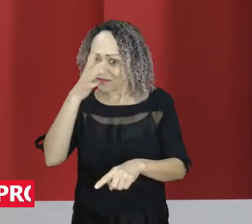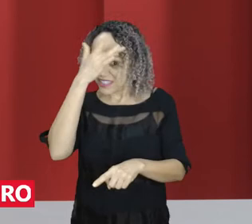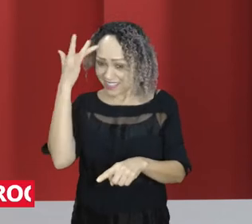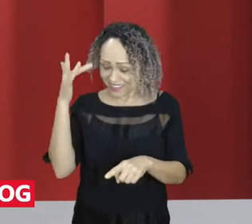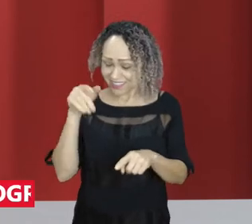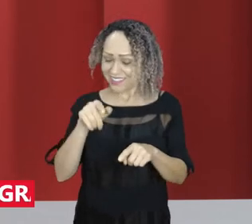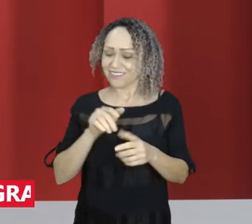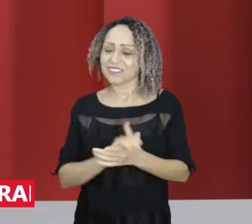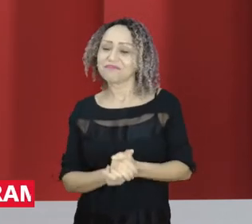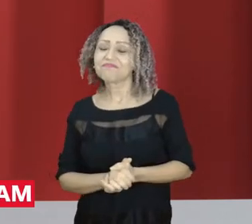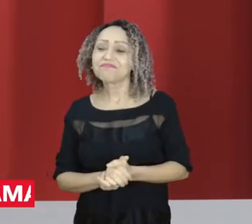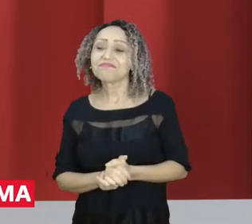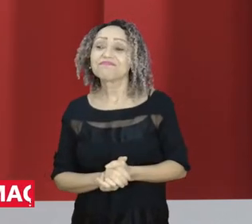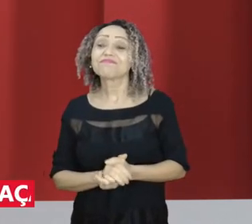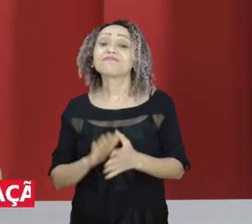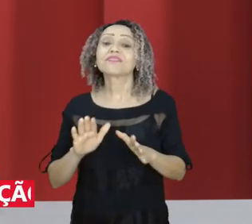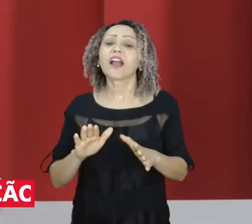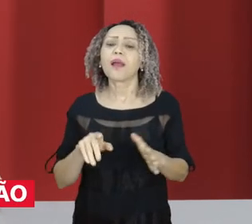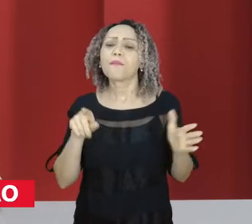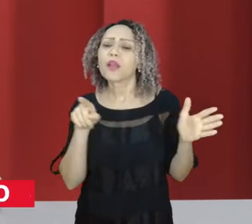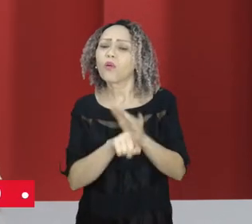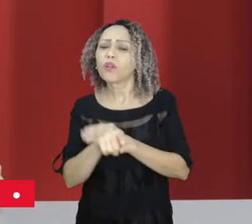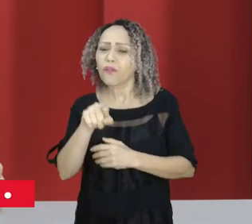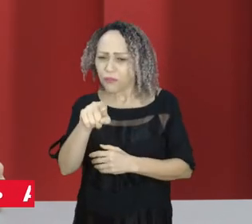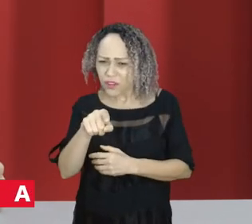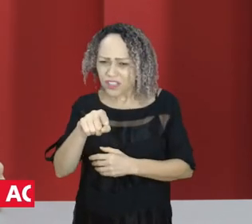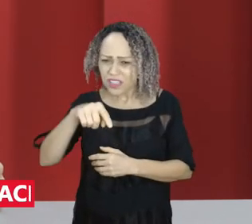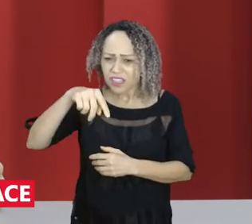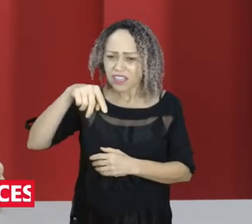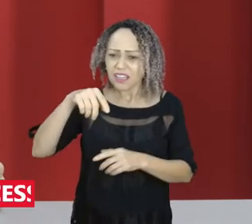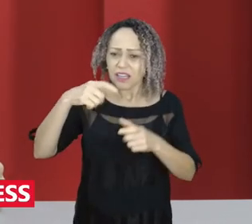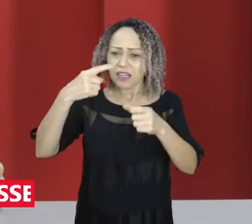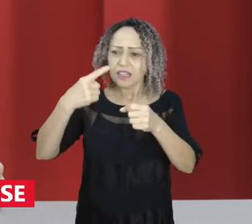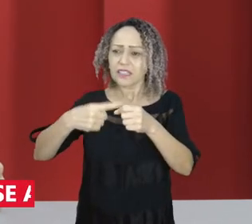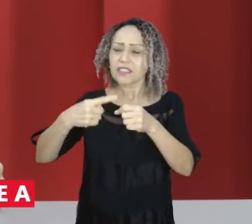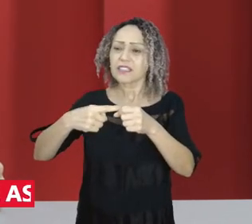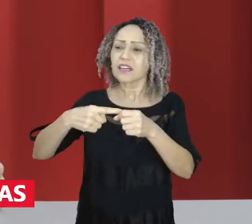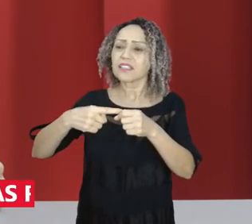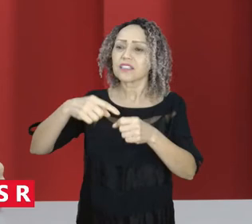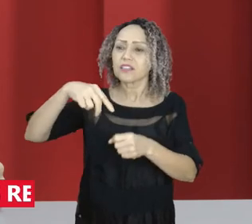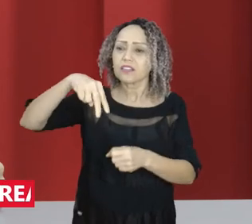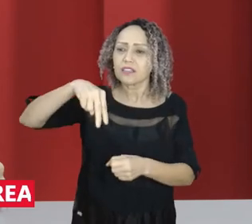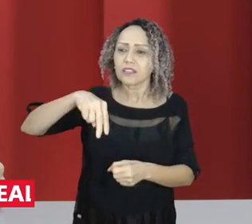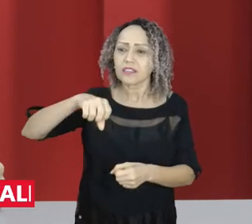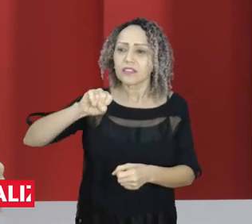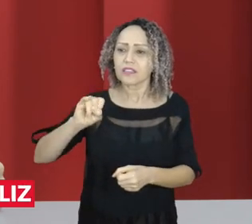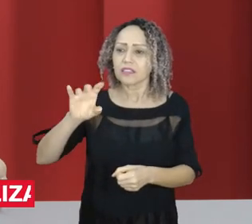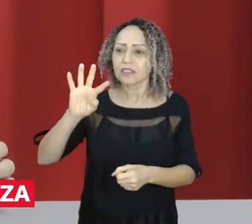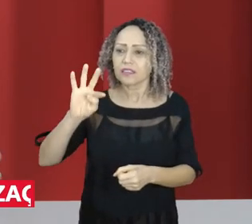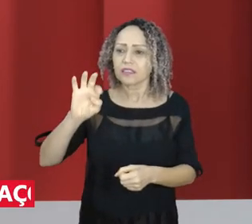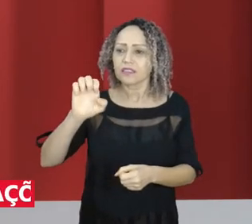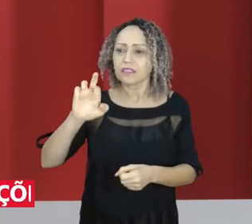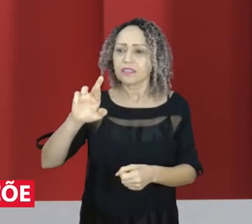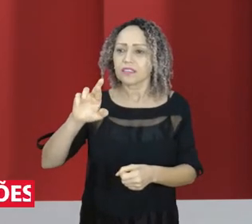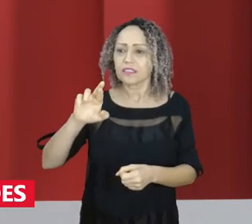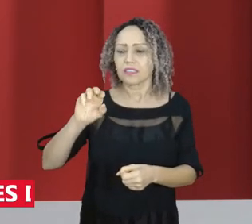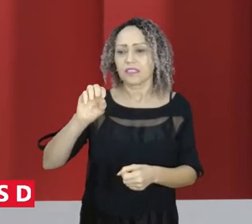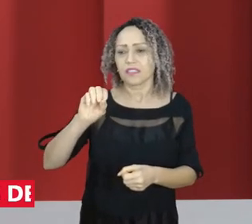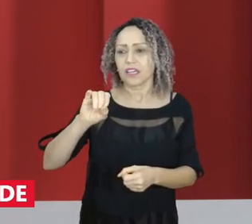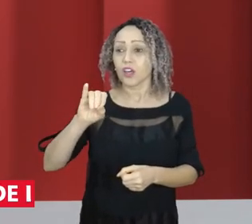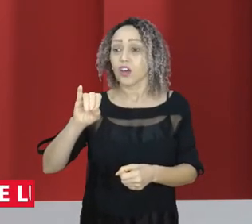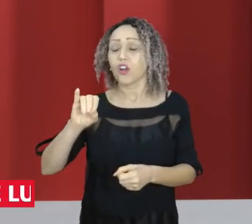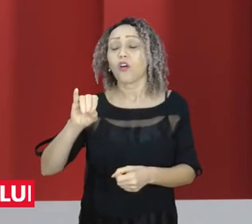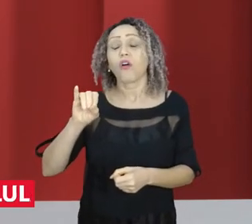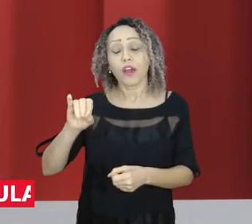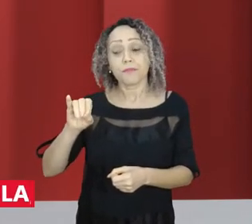Goulart. Então, quem é de Niterói e também está acompanhando aqui, já faz contato aqui pelo chat mesmo com a nossa companheira Jovizinha para combinar. Ela